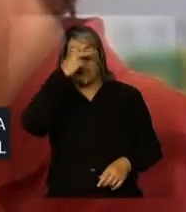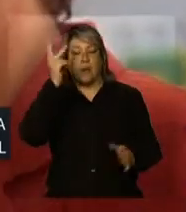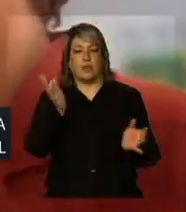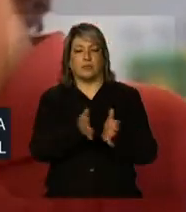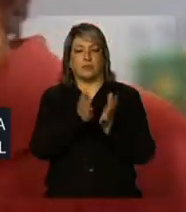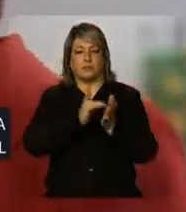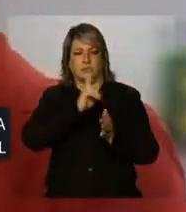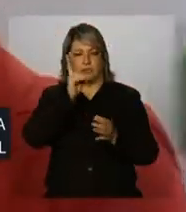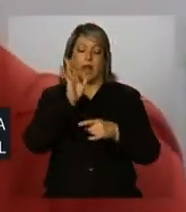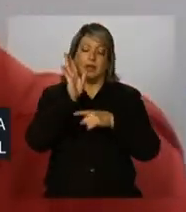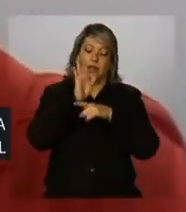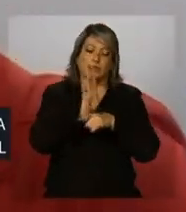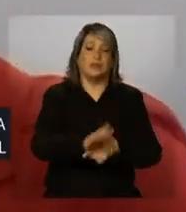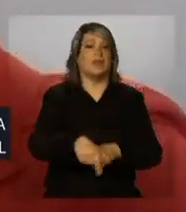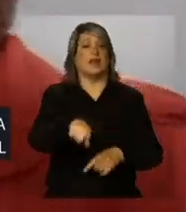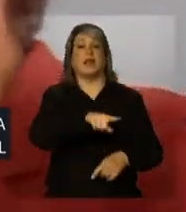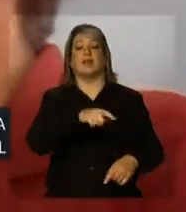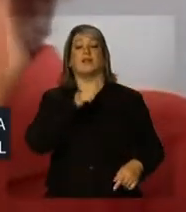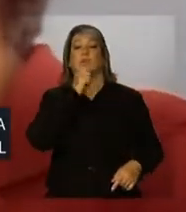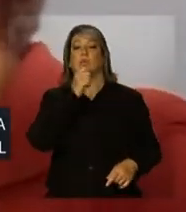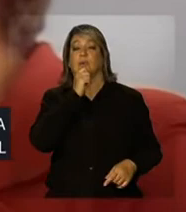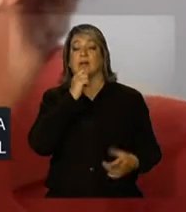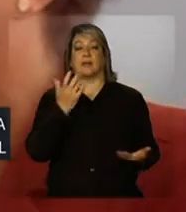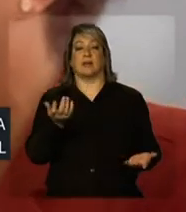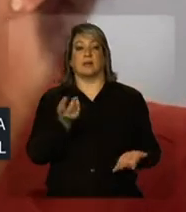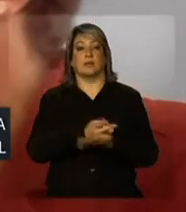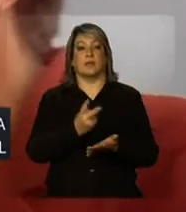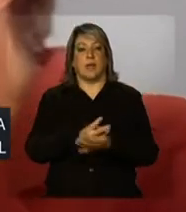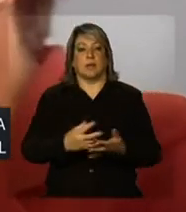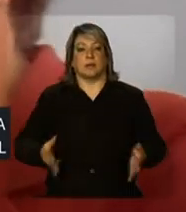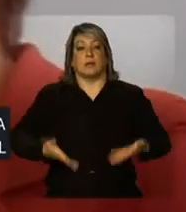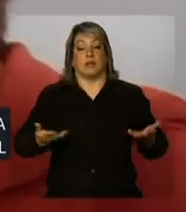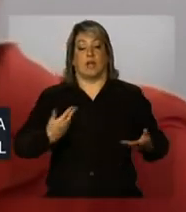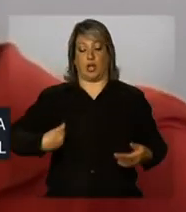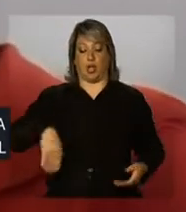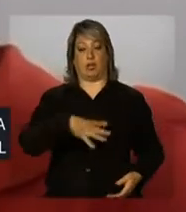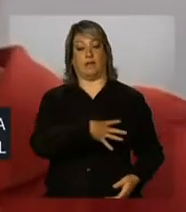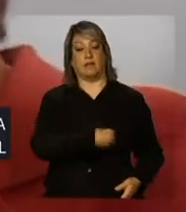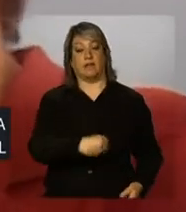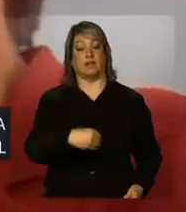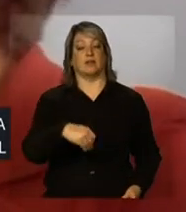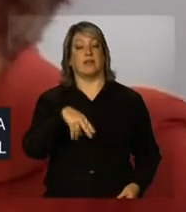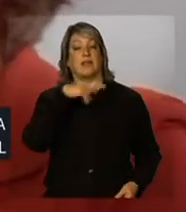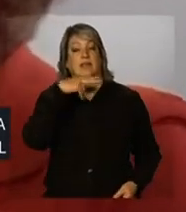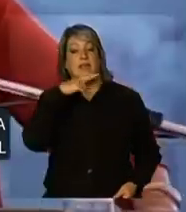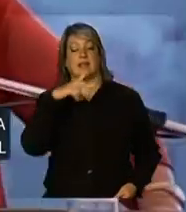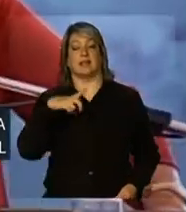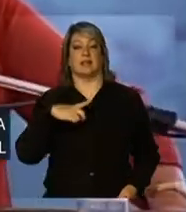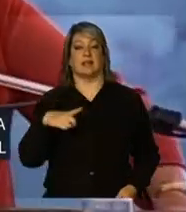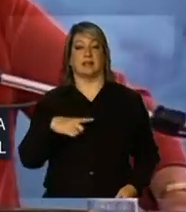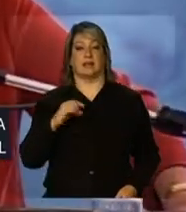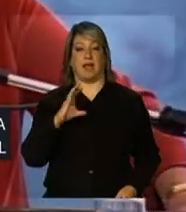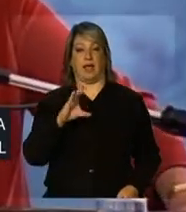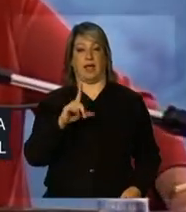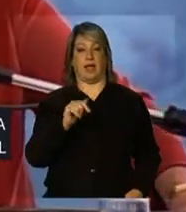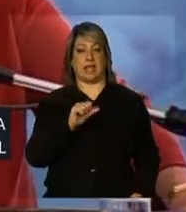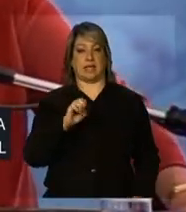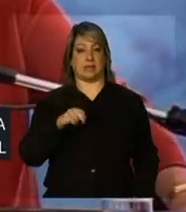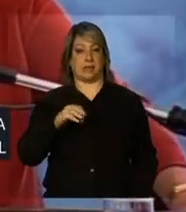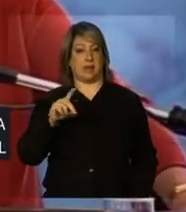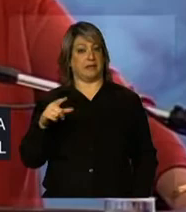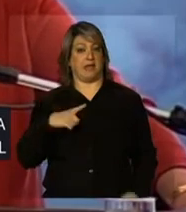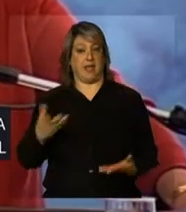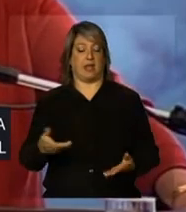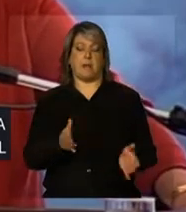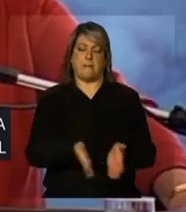população que não têm os mesmos estímulos que nossos filhos e netos de classe média tu